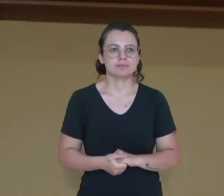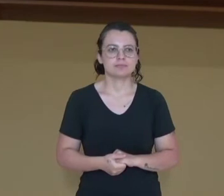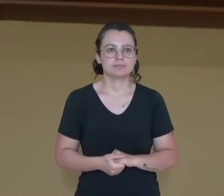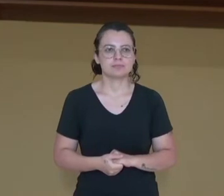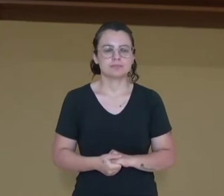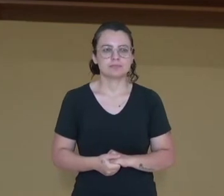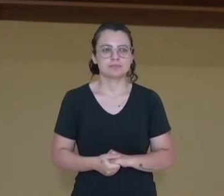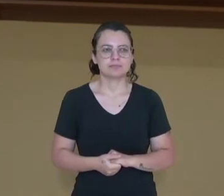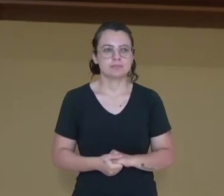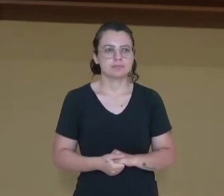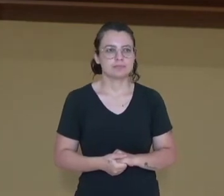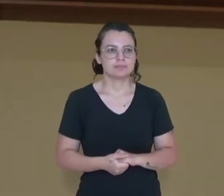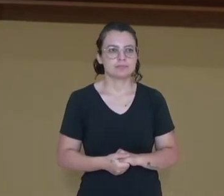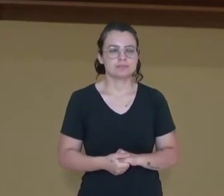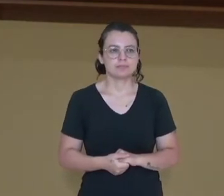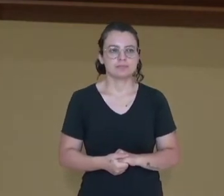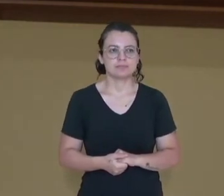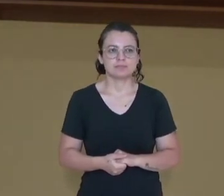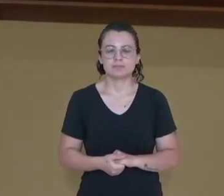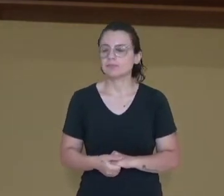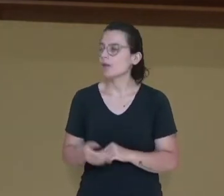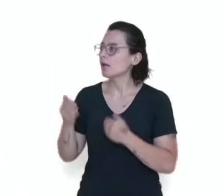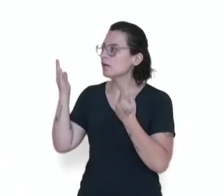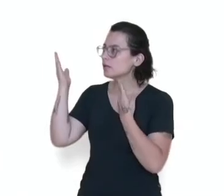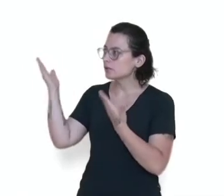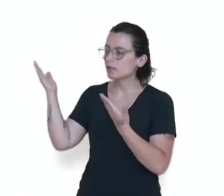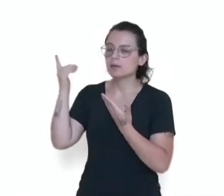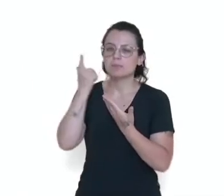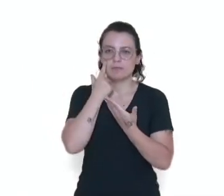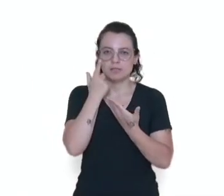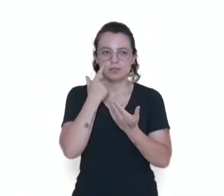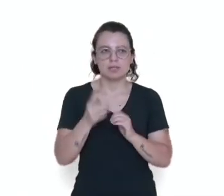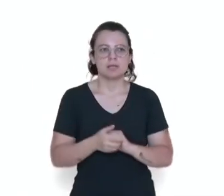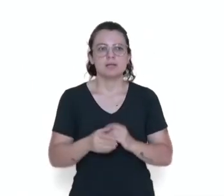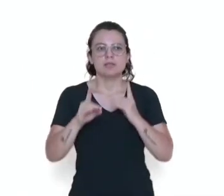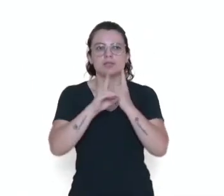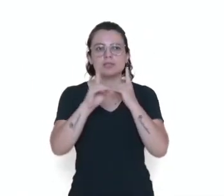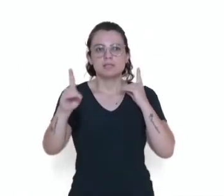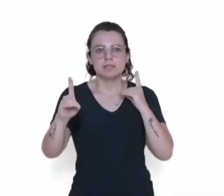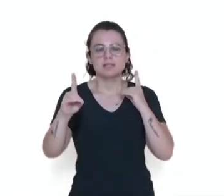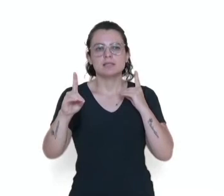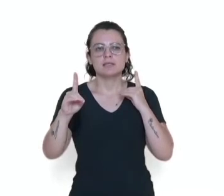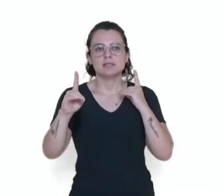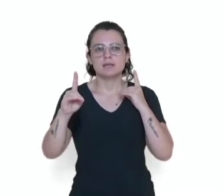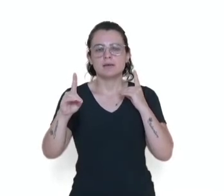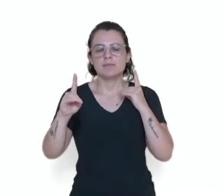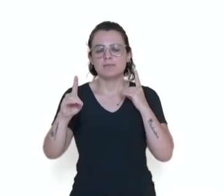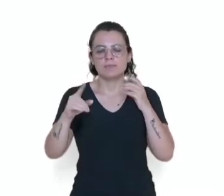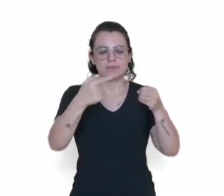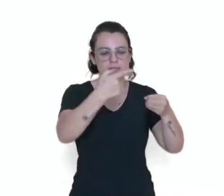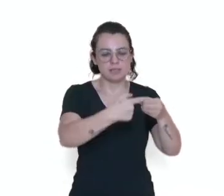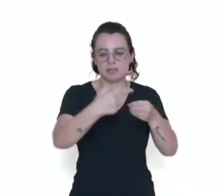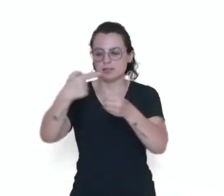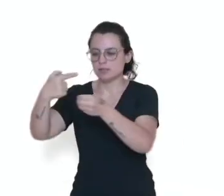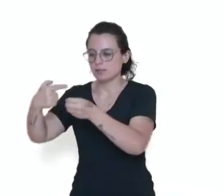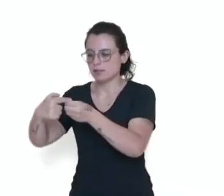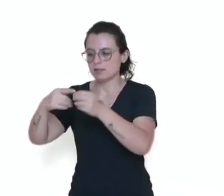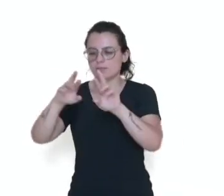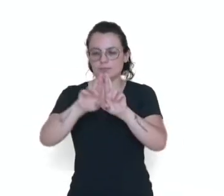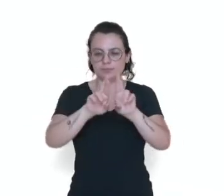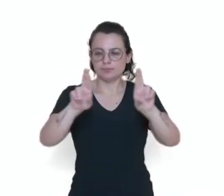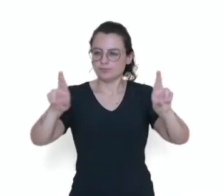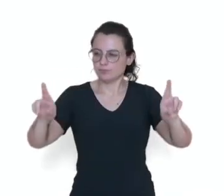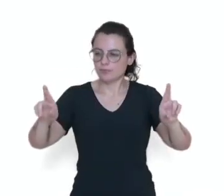Ok. Aqui, pessoal, a distância real em linha reta entre duas cidades é de